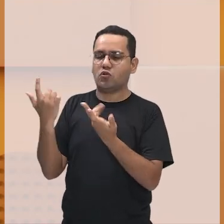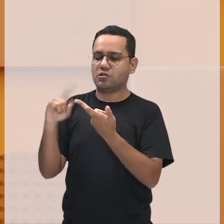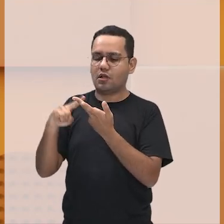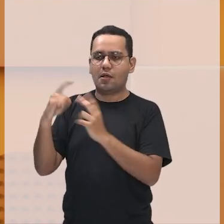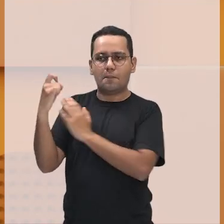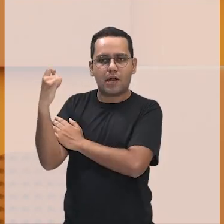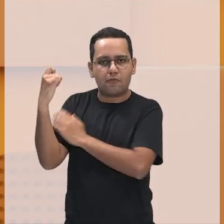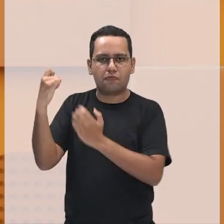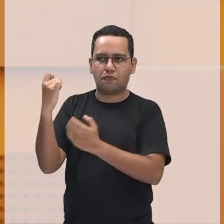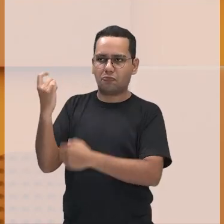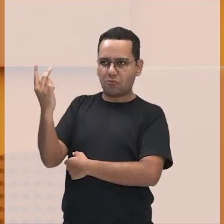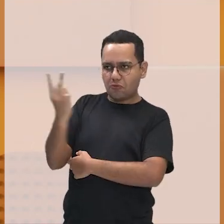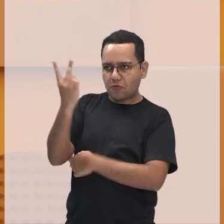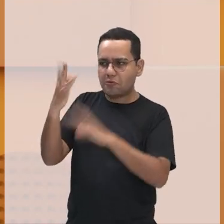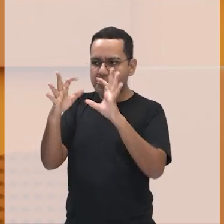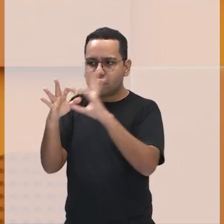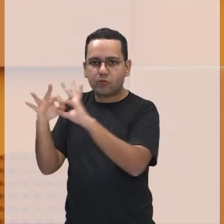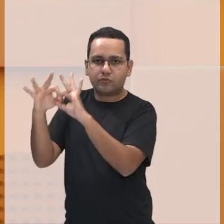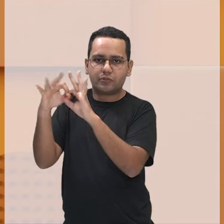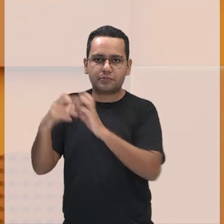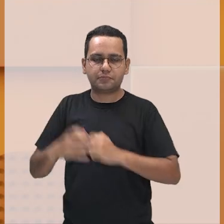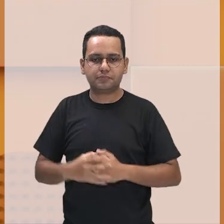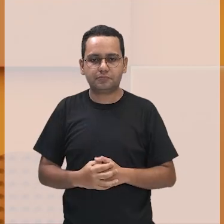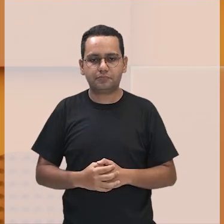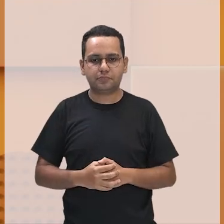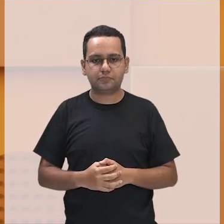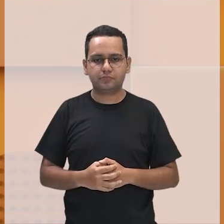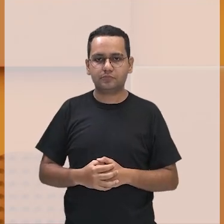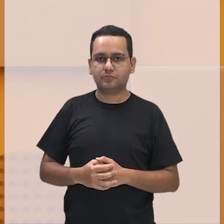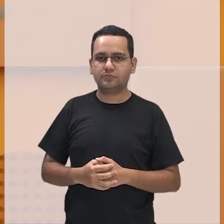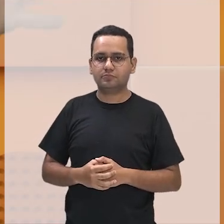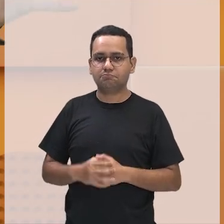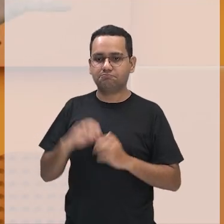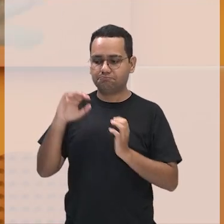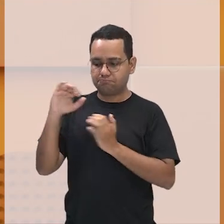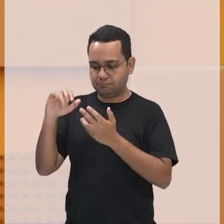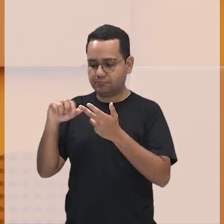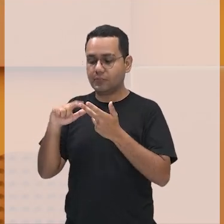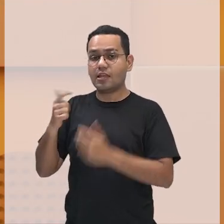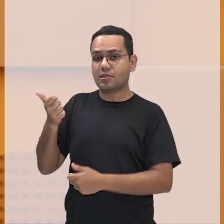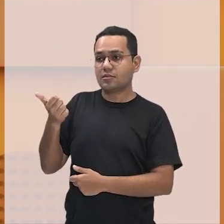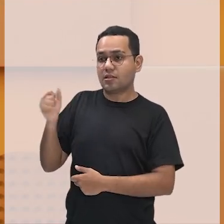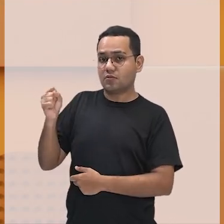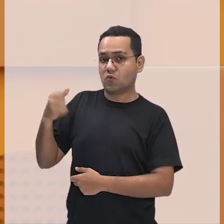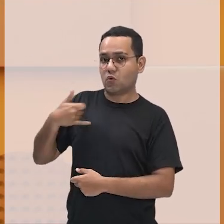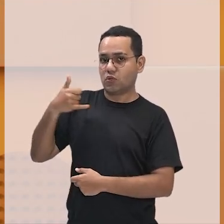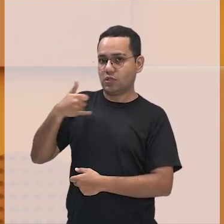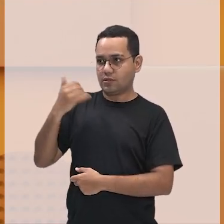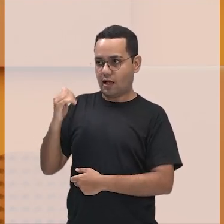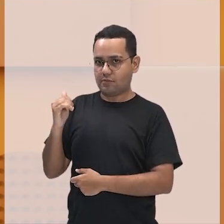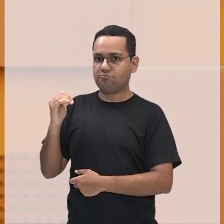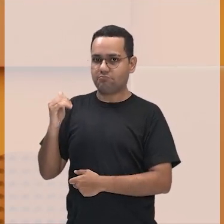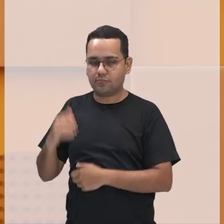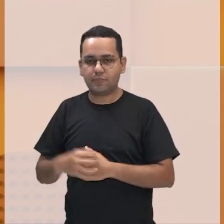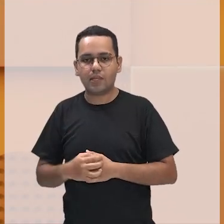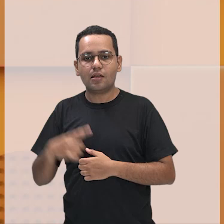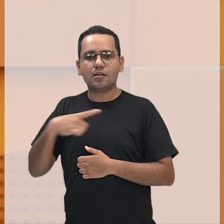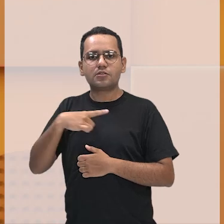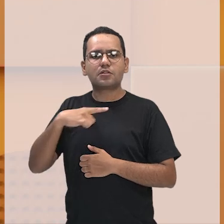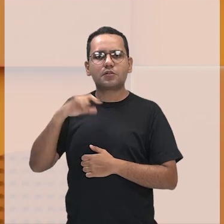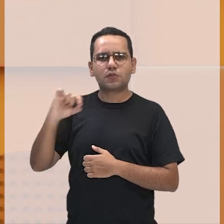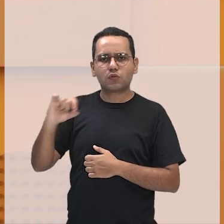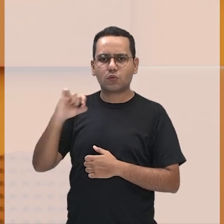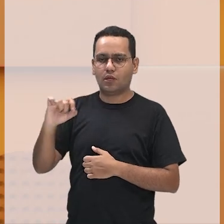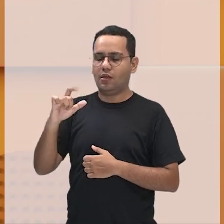e solidariedade. A partir, então, dos 18 anos, os jovens enfrentavam um rigoroso treinamento militar.